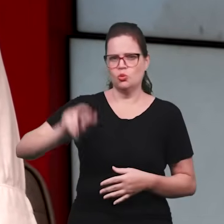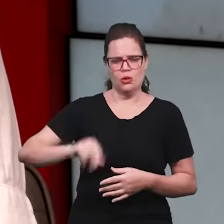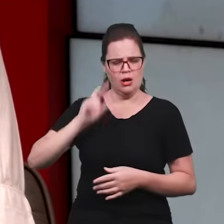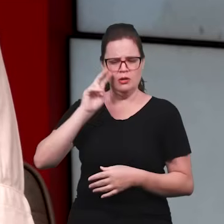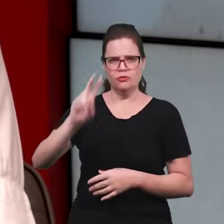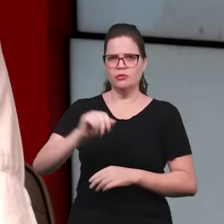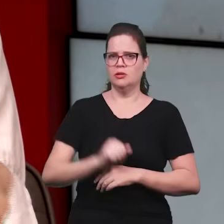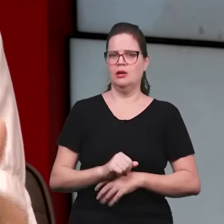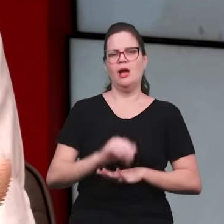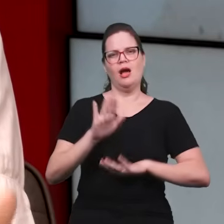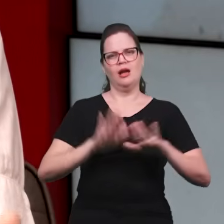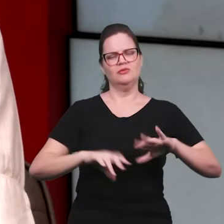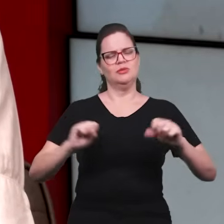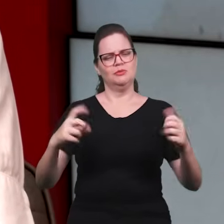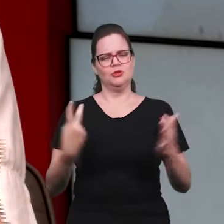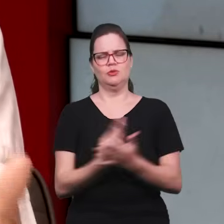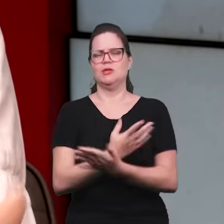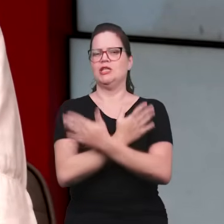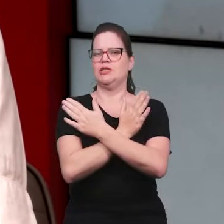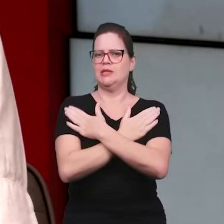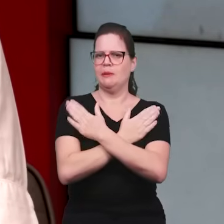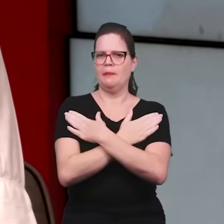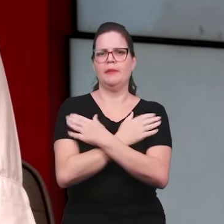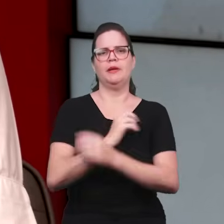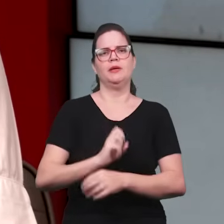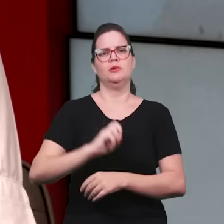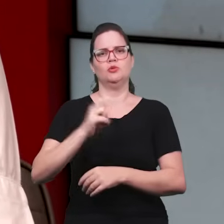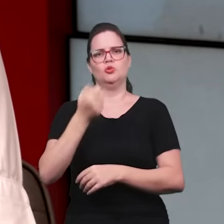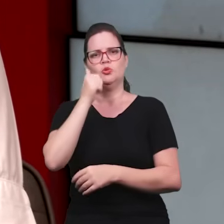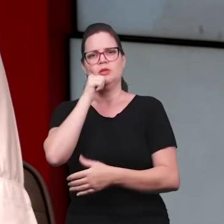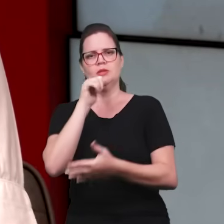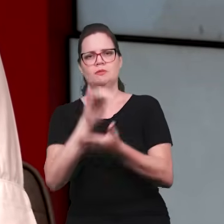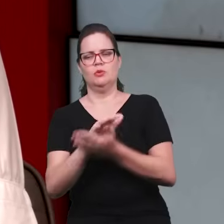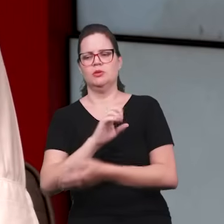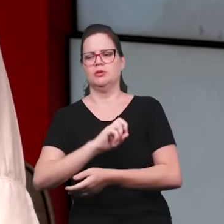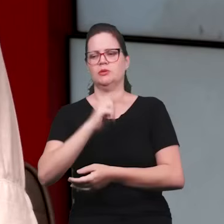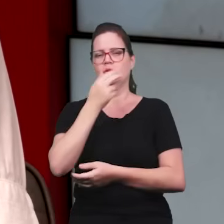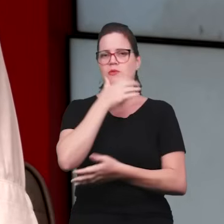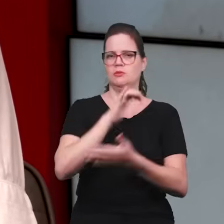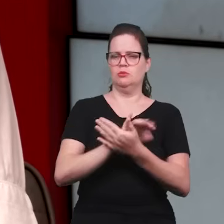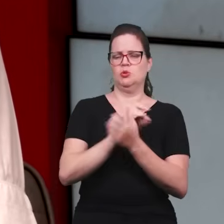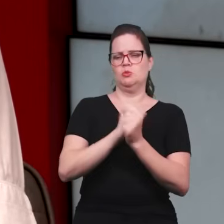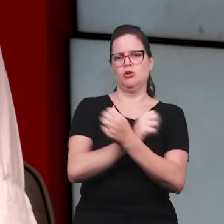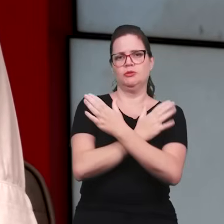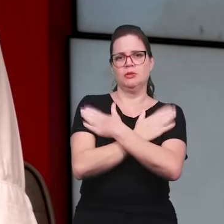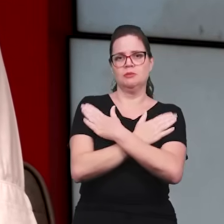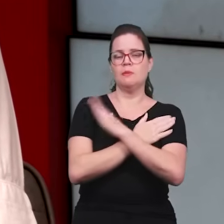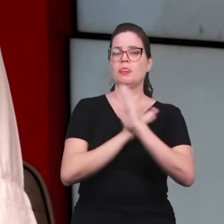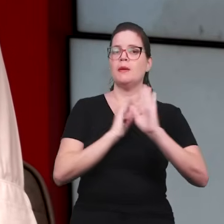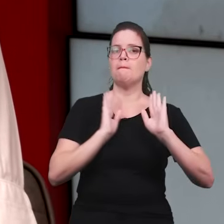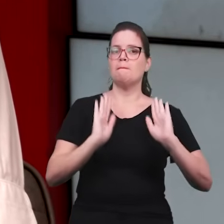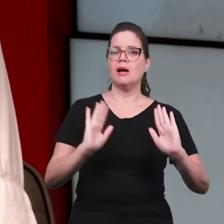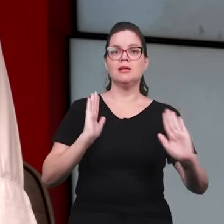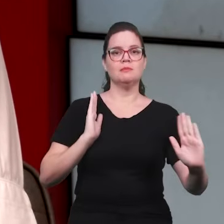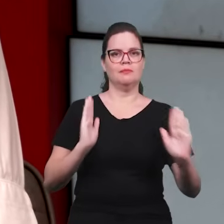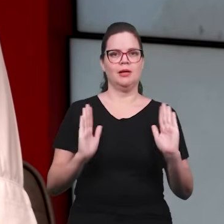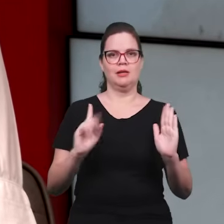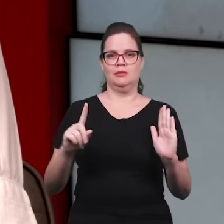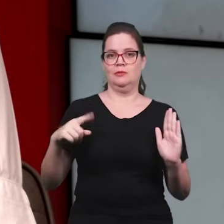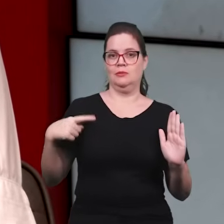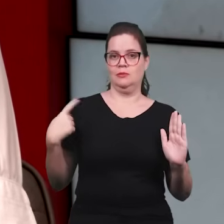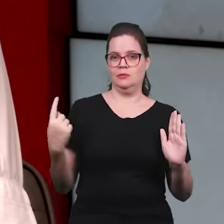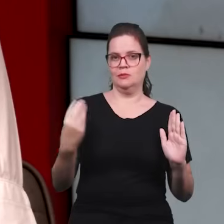do lar, ou parte da esposa, ou na parte do marido, por mais que por algum momento nós estejamos passando